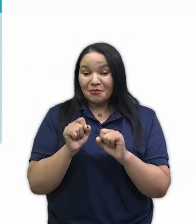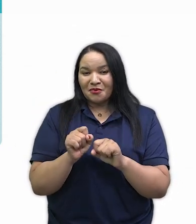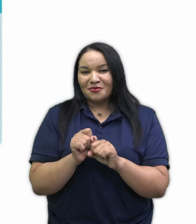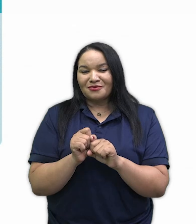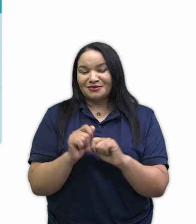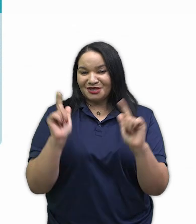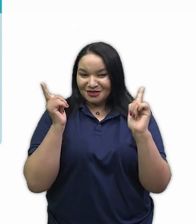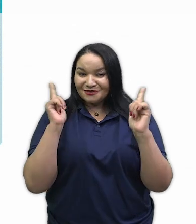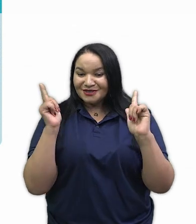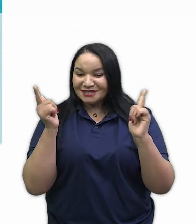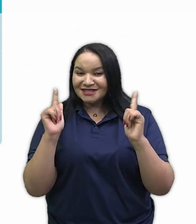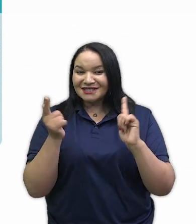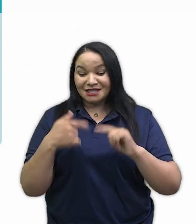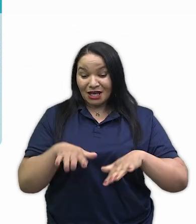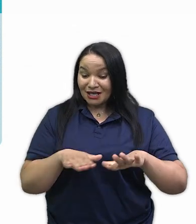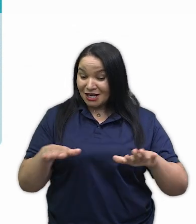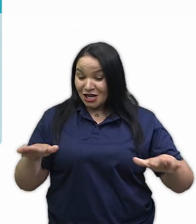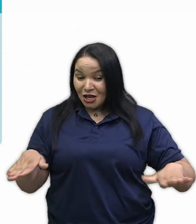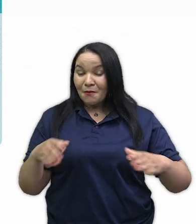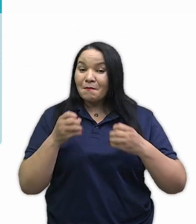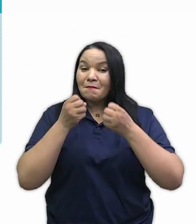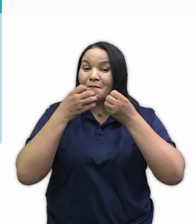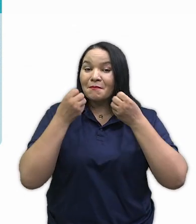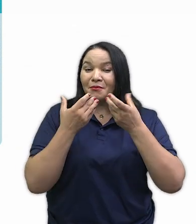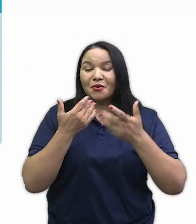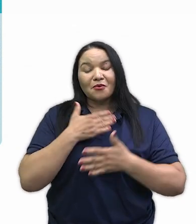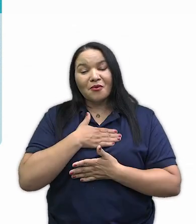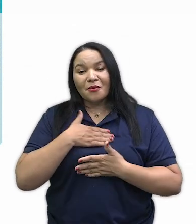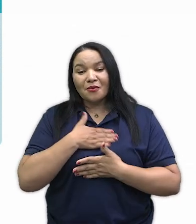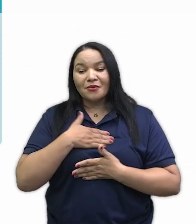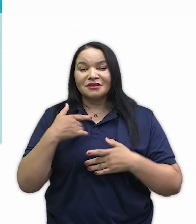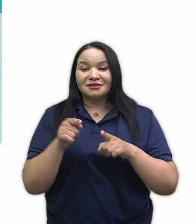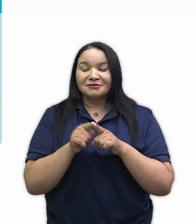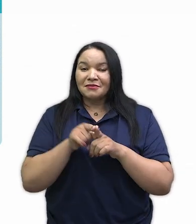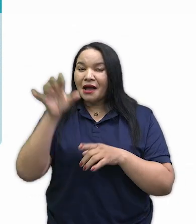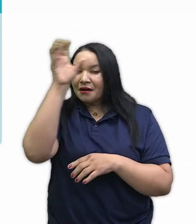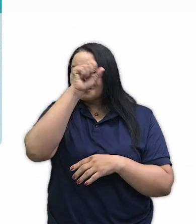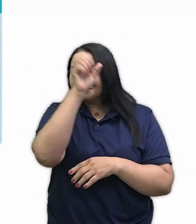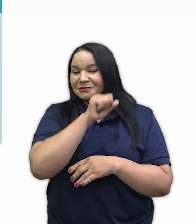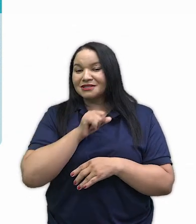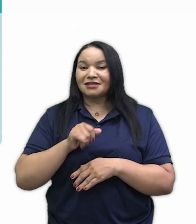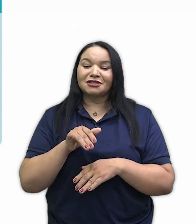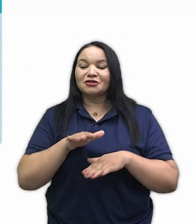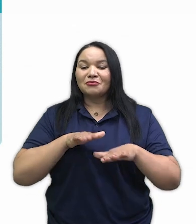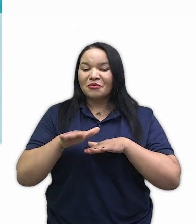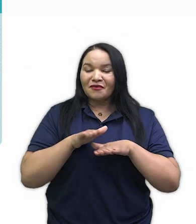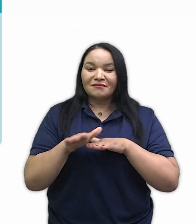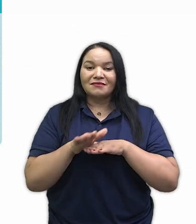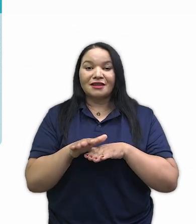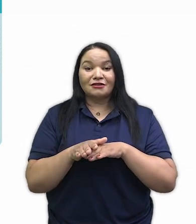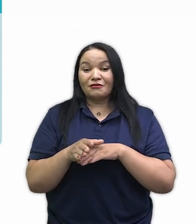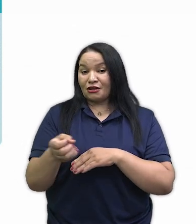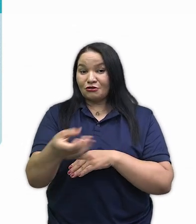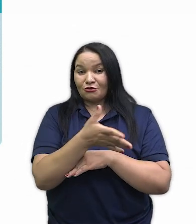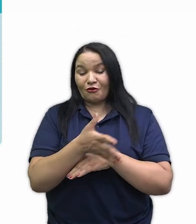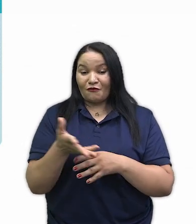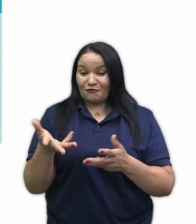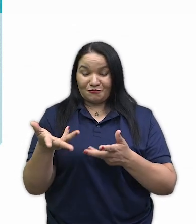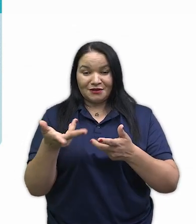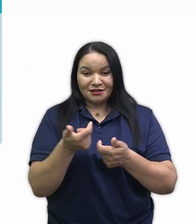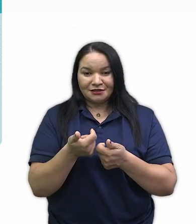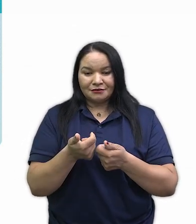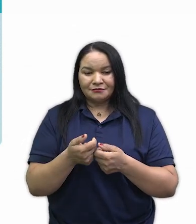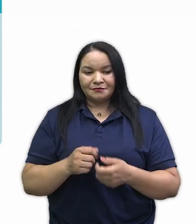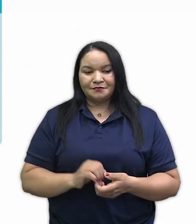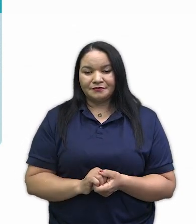algo divertido, as crianças brincam, as crianças aprendem o movimento, aprendem novas habilidades.